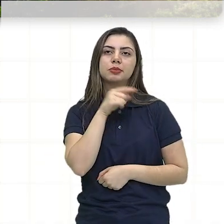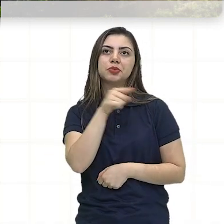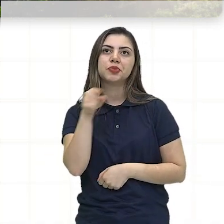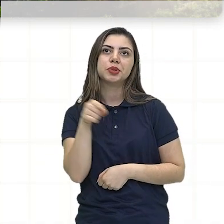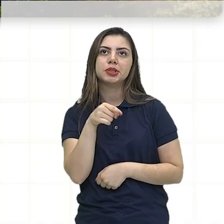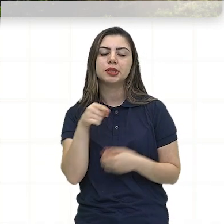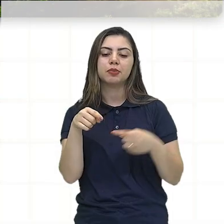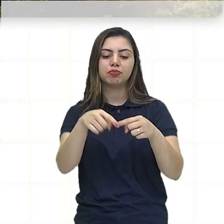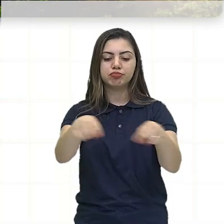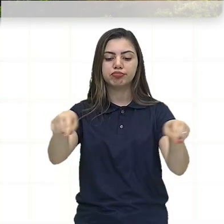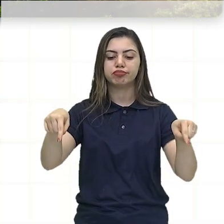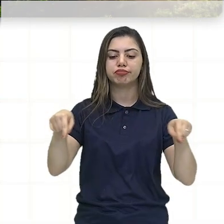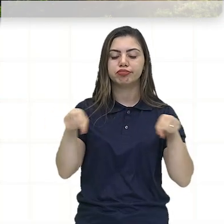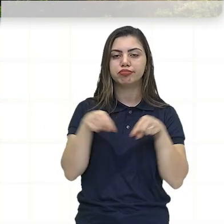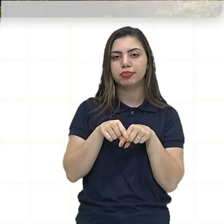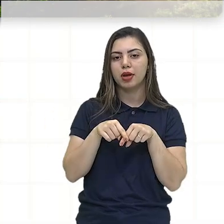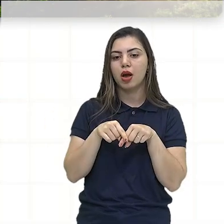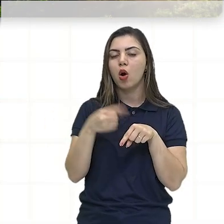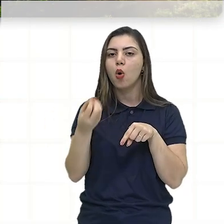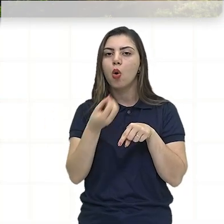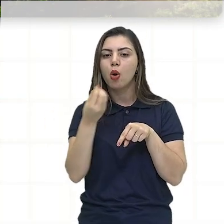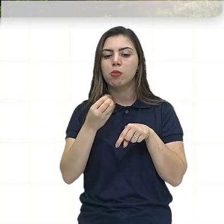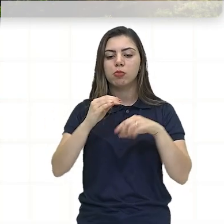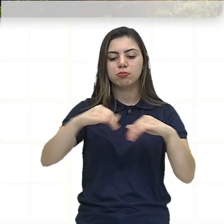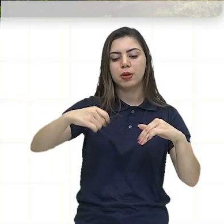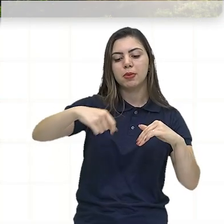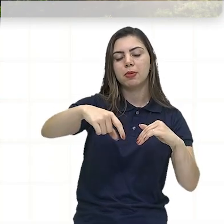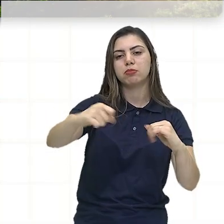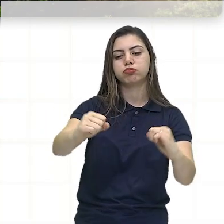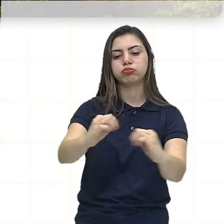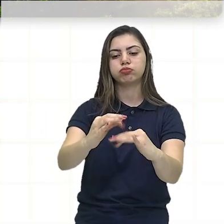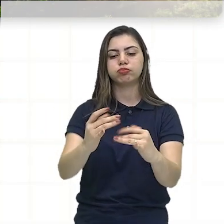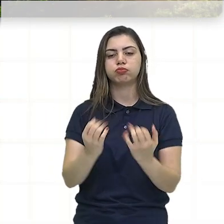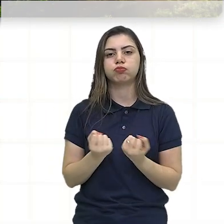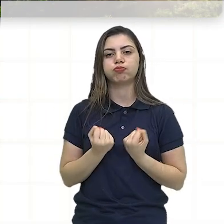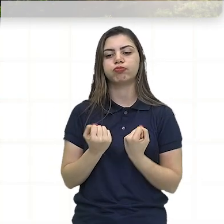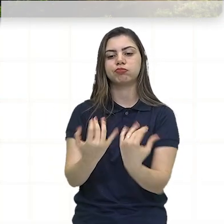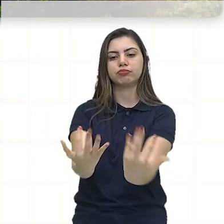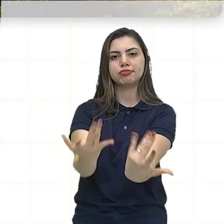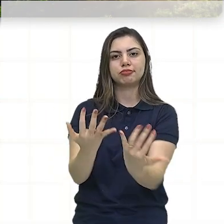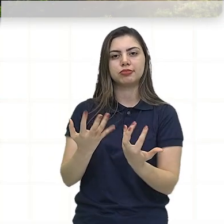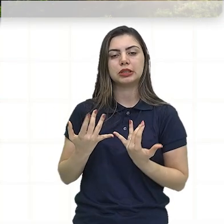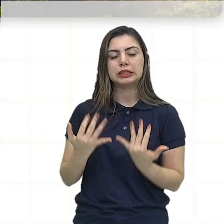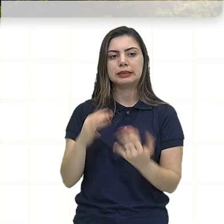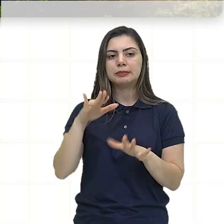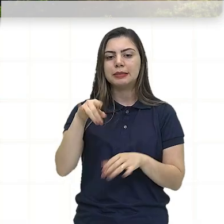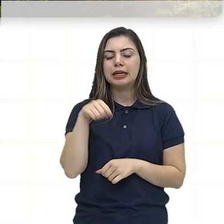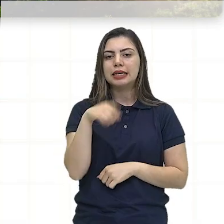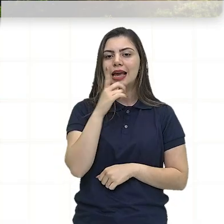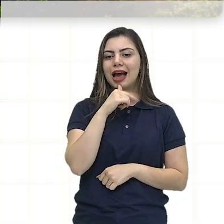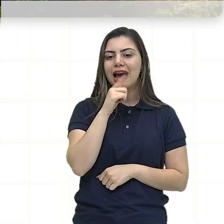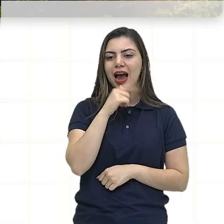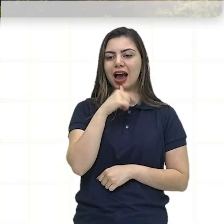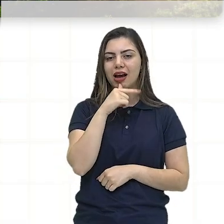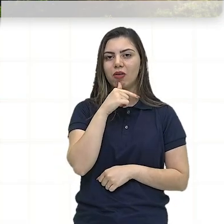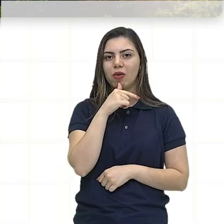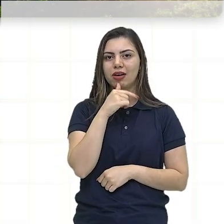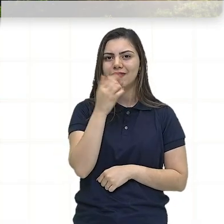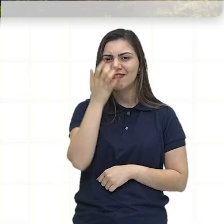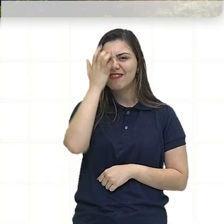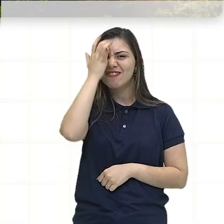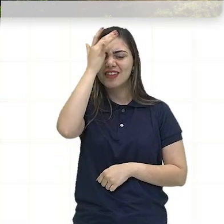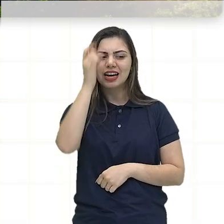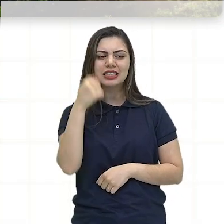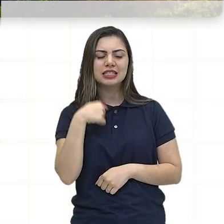abrir um campo para poder fazer a plantação, lá naquele local não tem água de